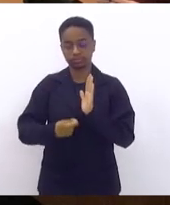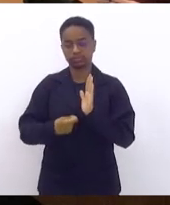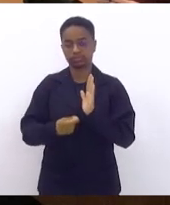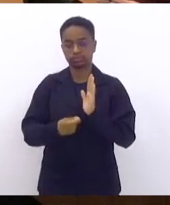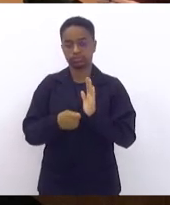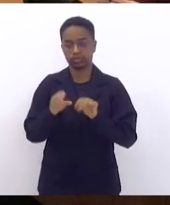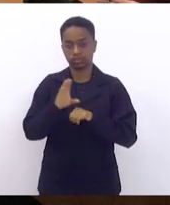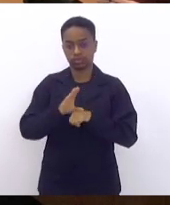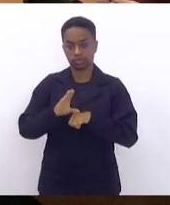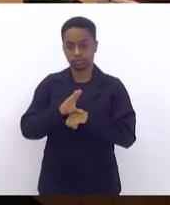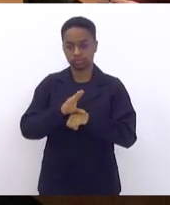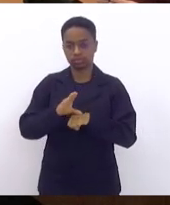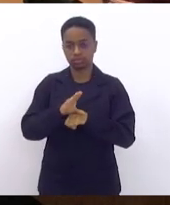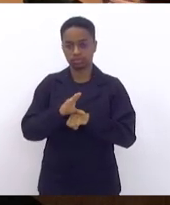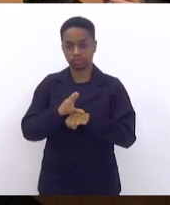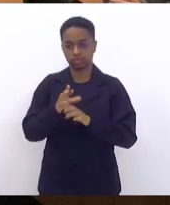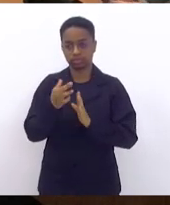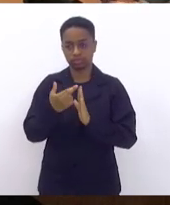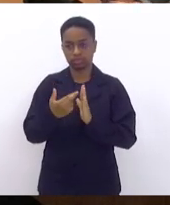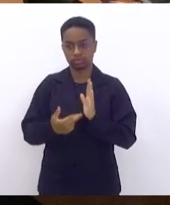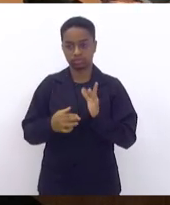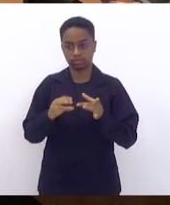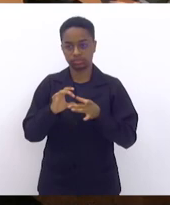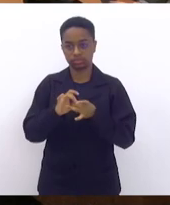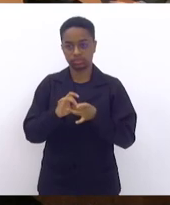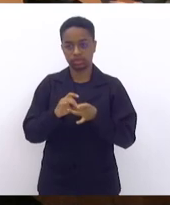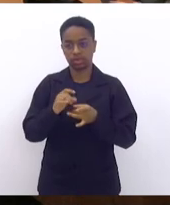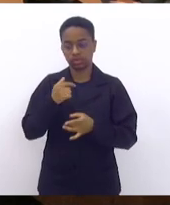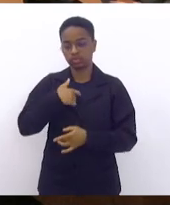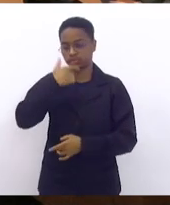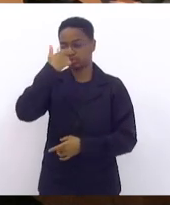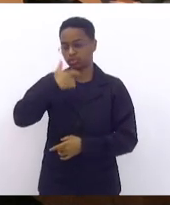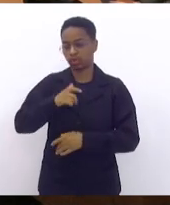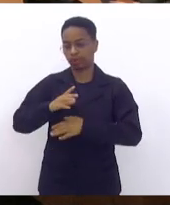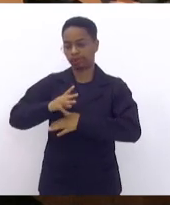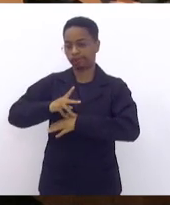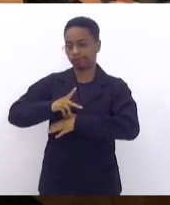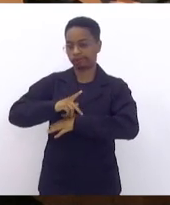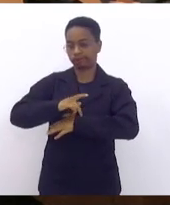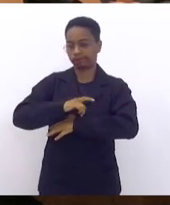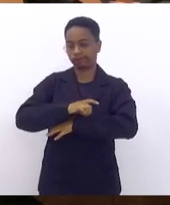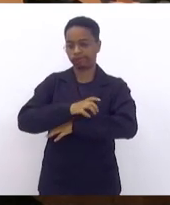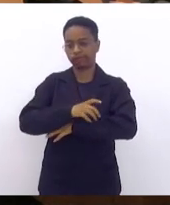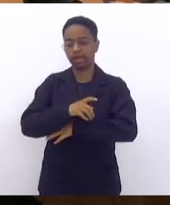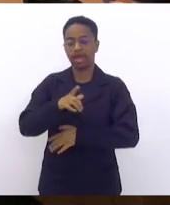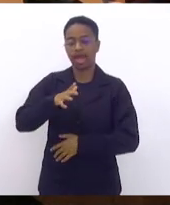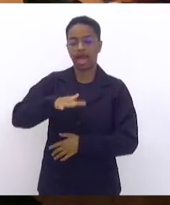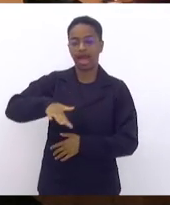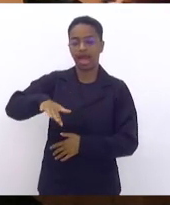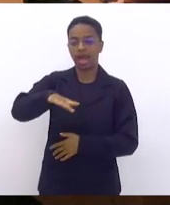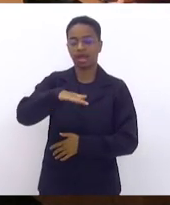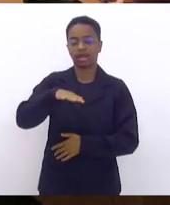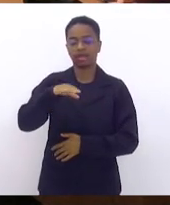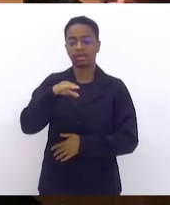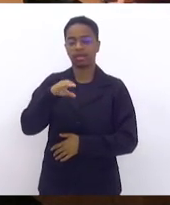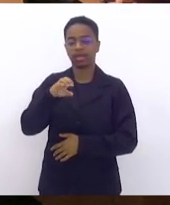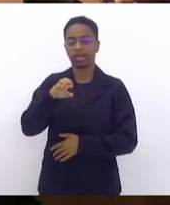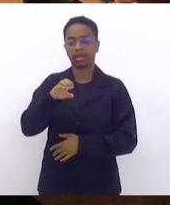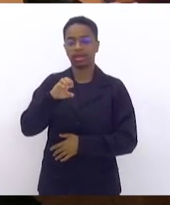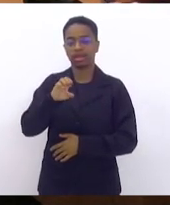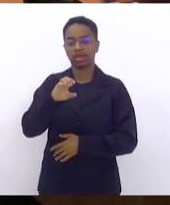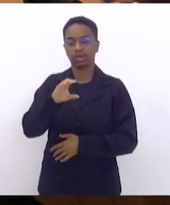Estadual, para ver como eu sou, deputada Renata, um tiranossauro rex da ecologia aqui, né? um